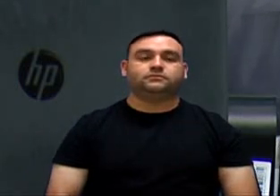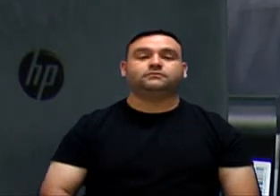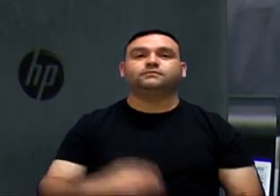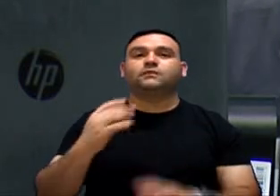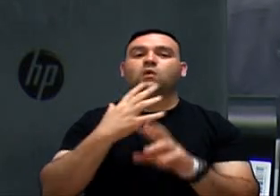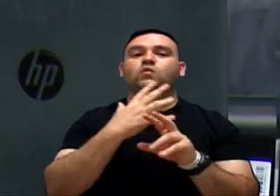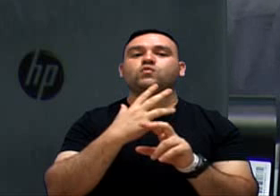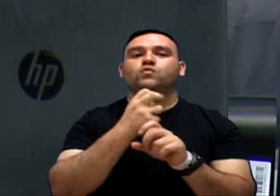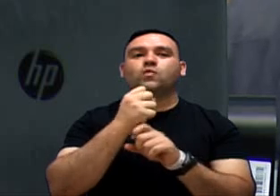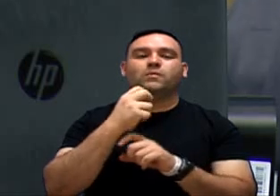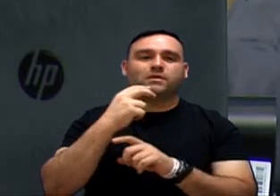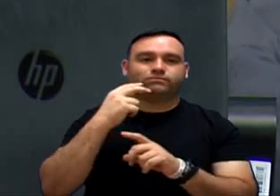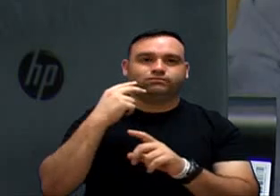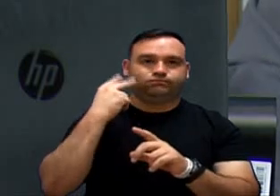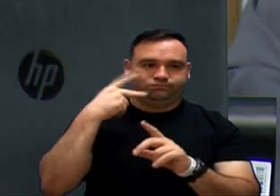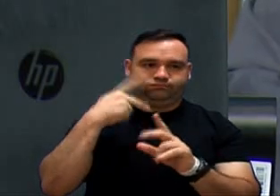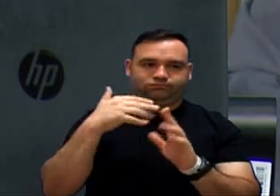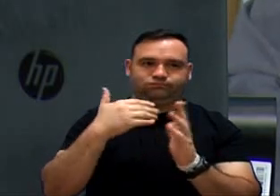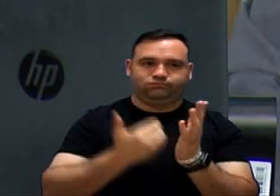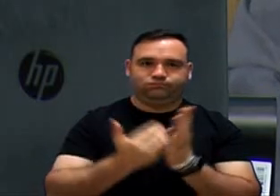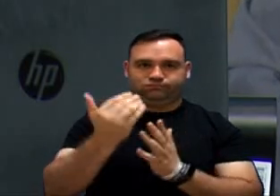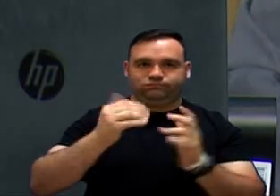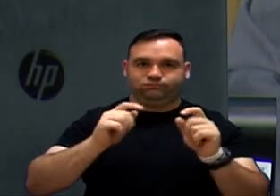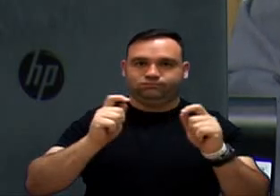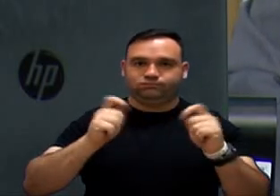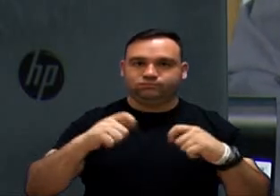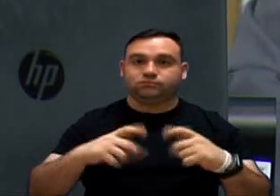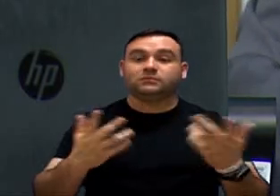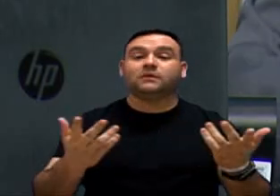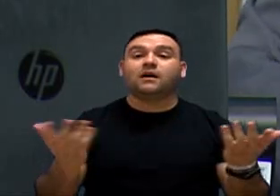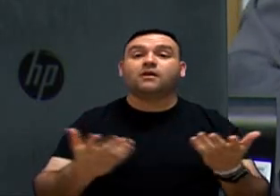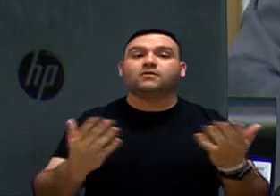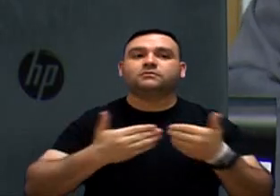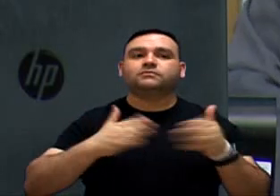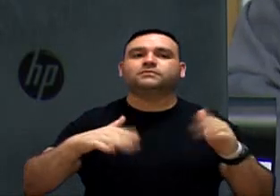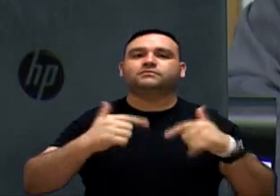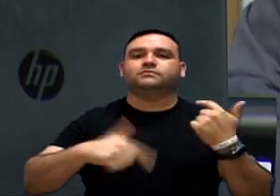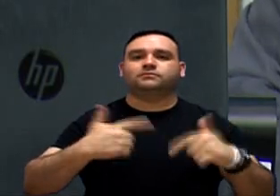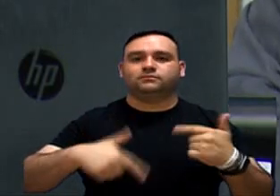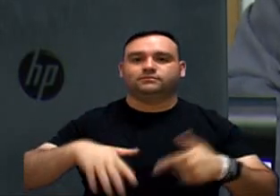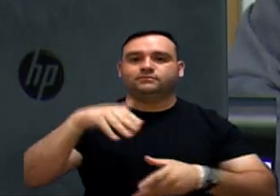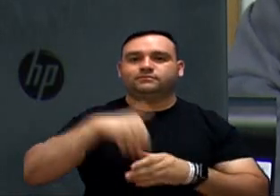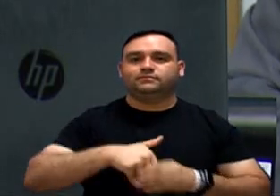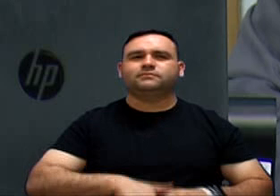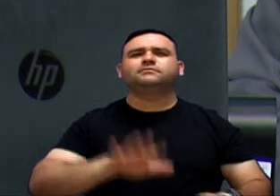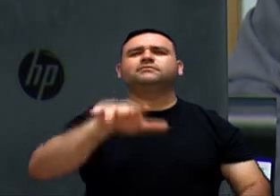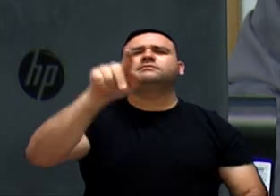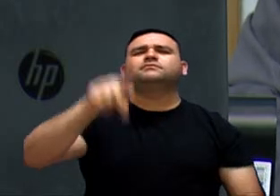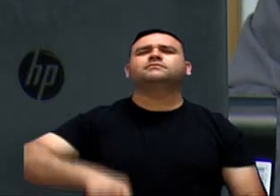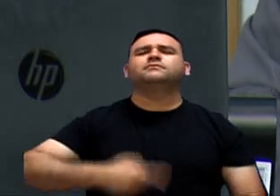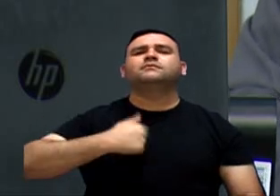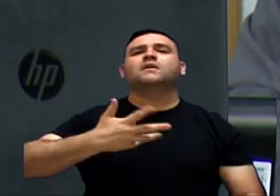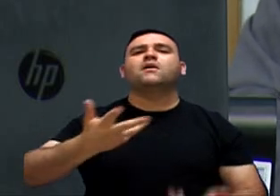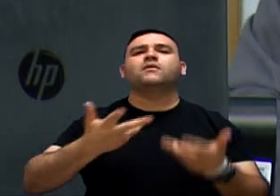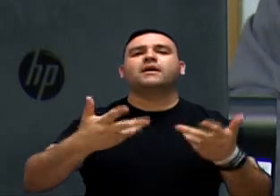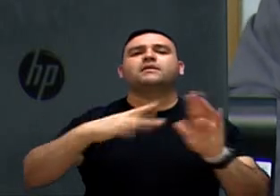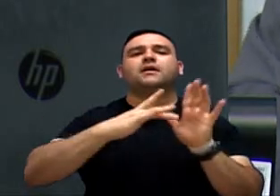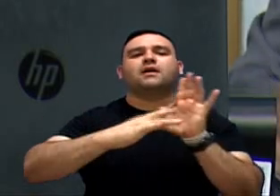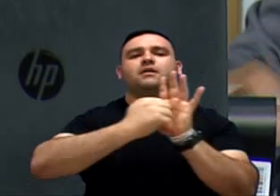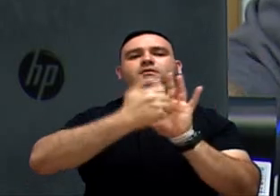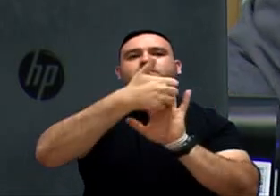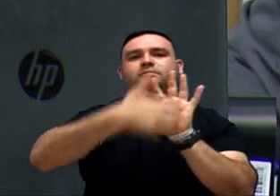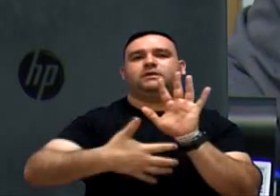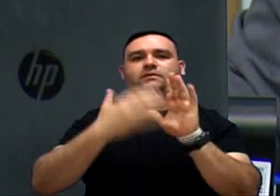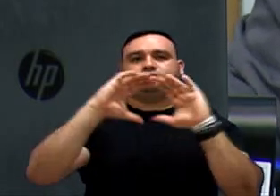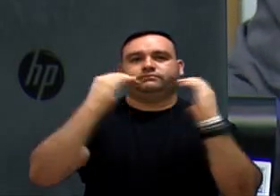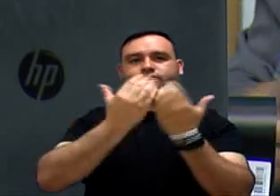Tendo o número regimental, declaro aberto nossos trabalhos. Presidente, eu só quero deixar registrado